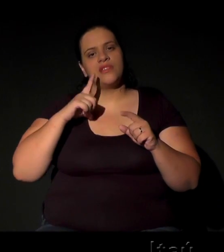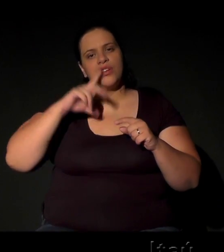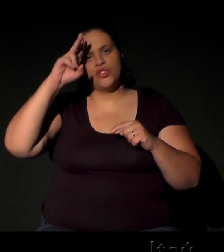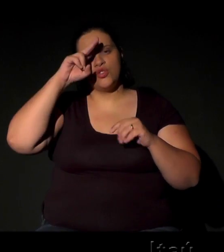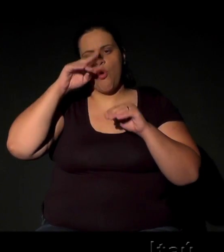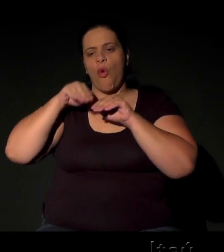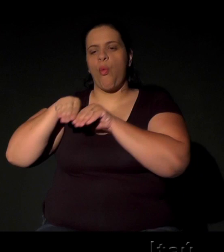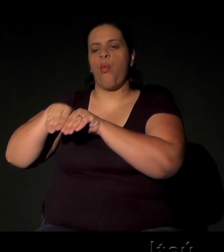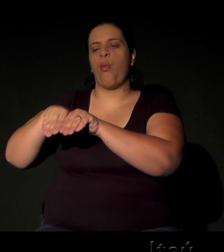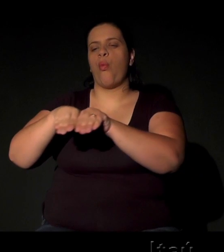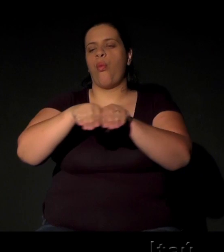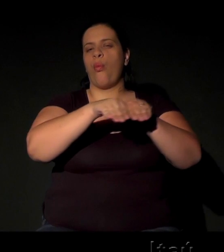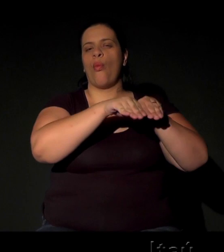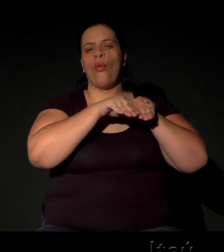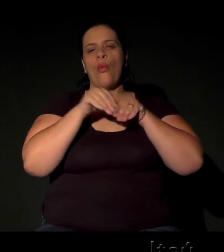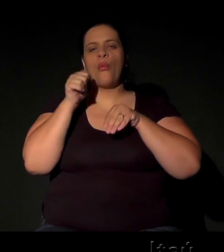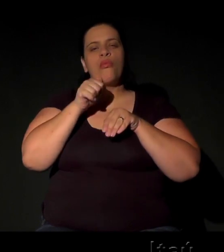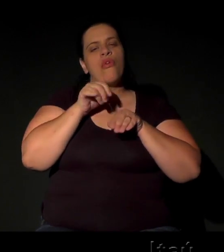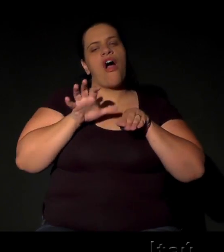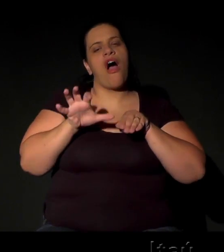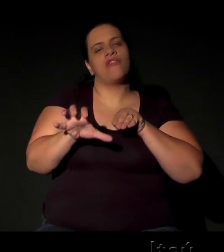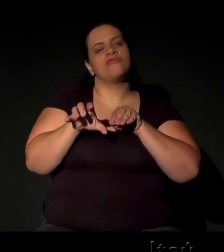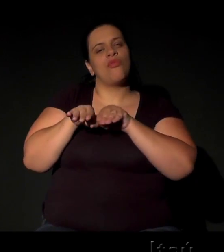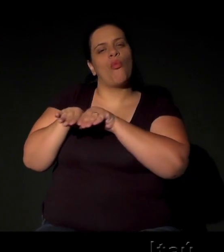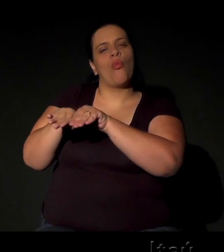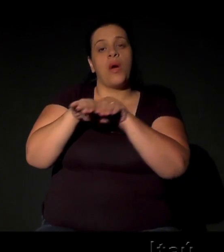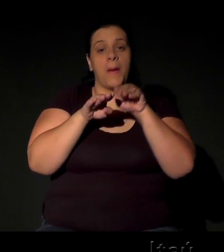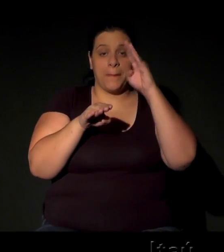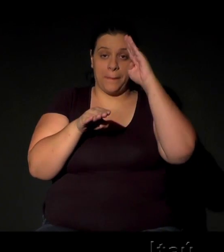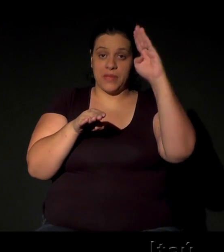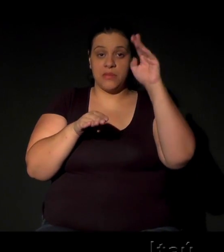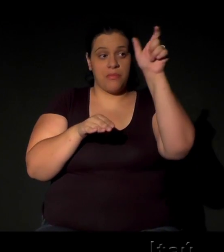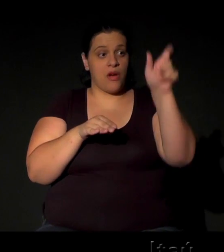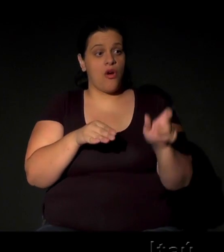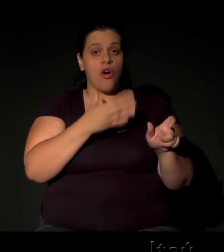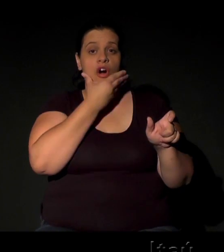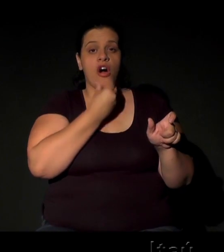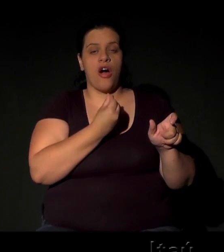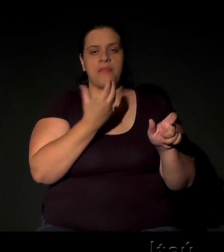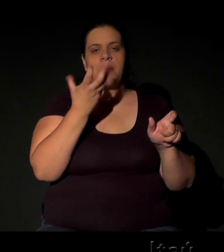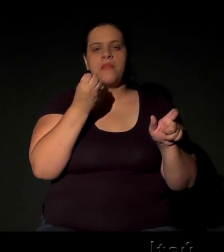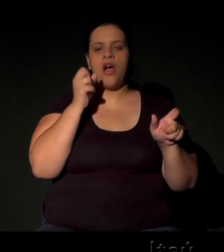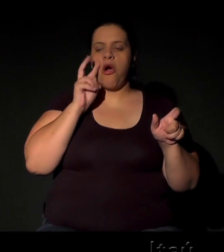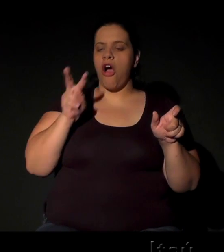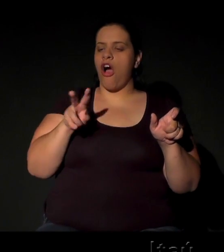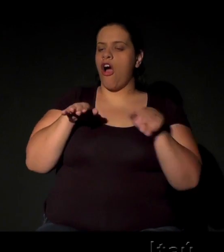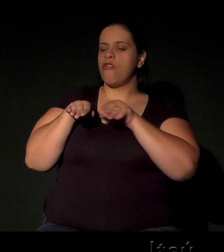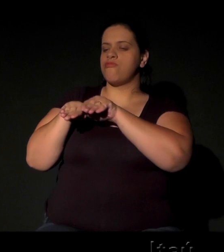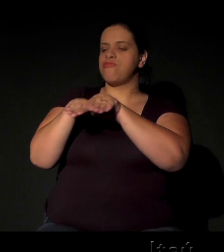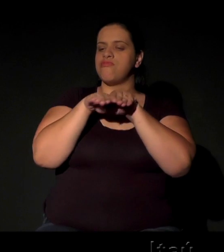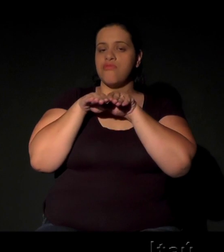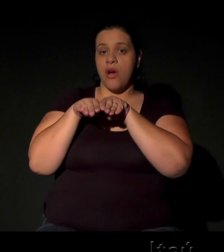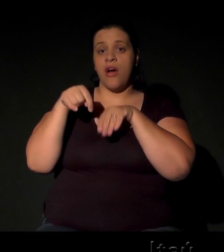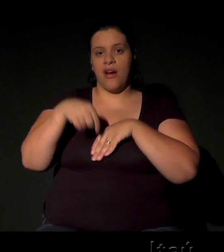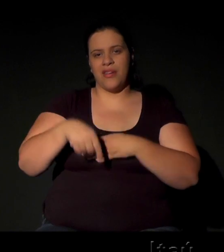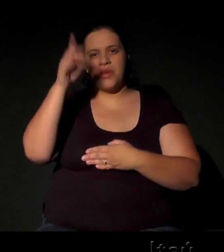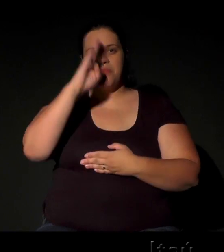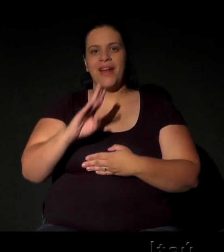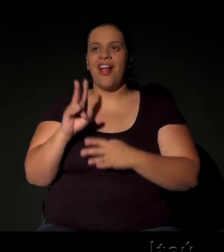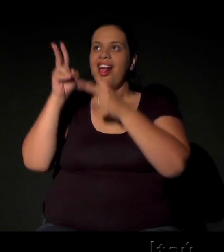única colocada sobre sobre tudo pela voz do homem branco e ainda no Brasil um olhar muito eurocêntrico